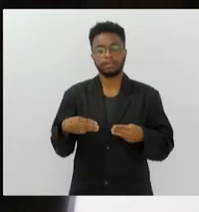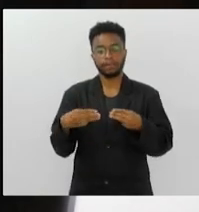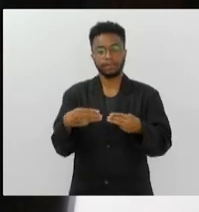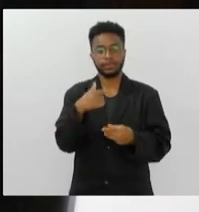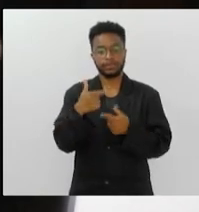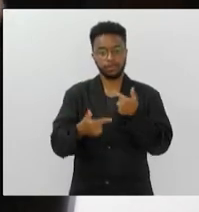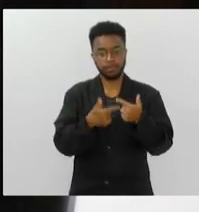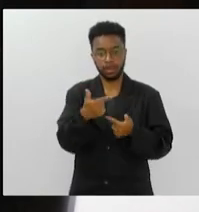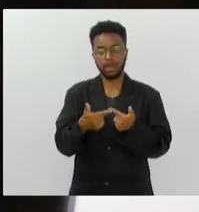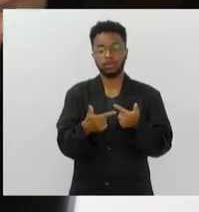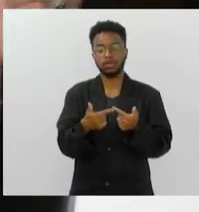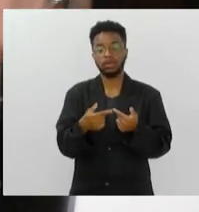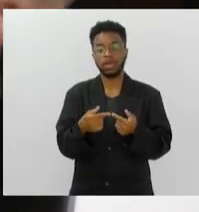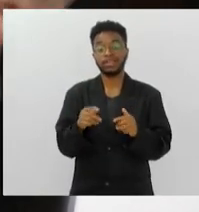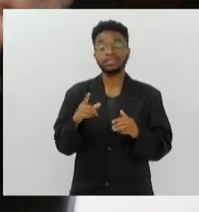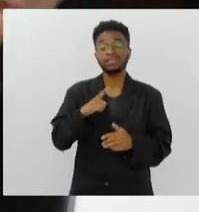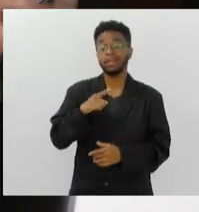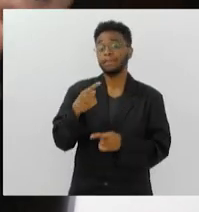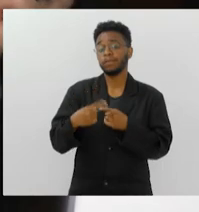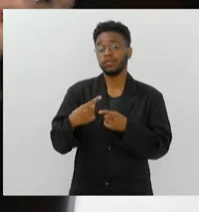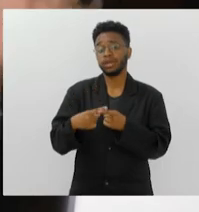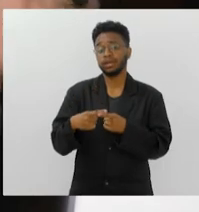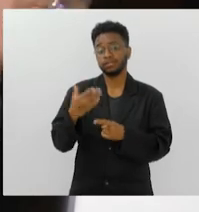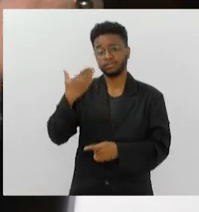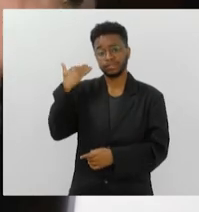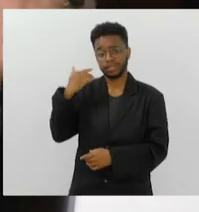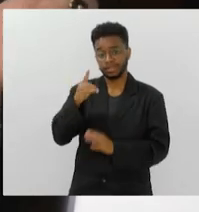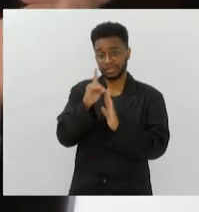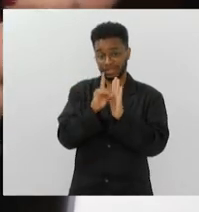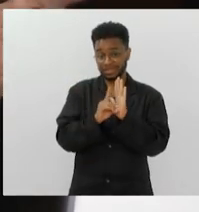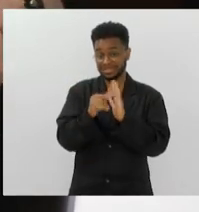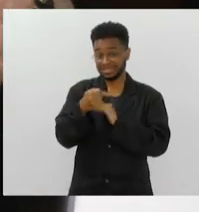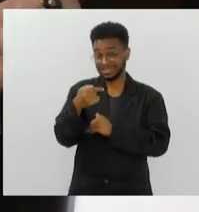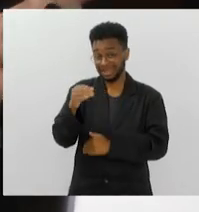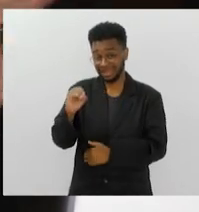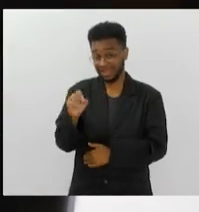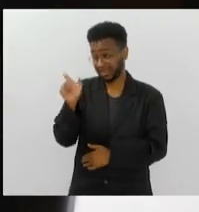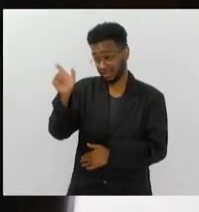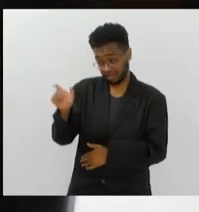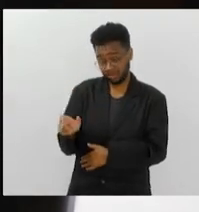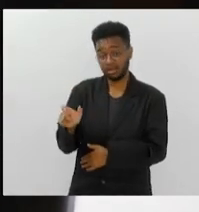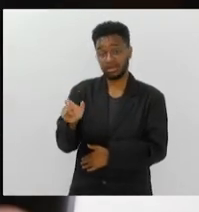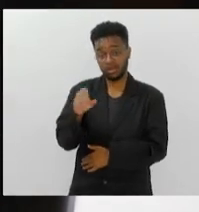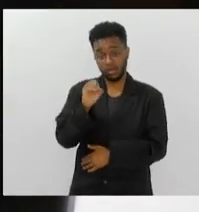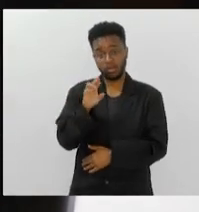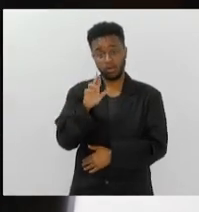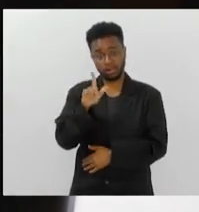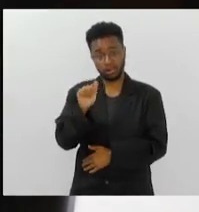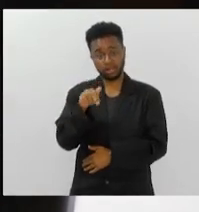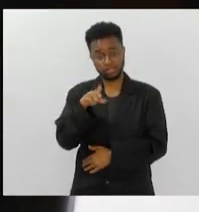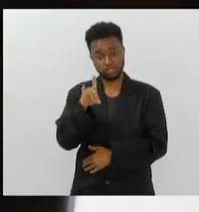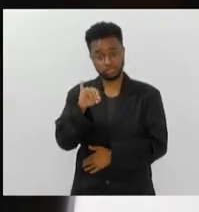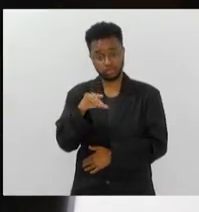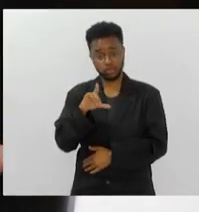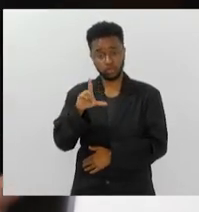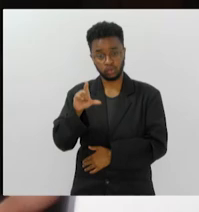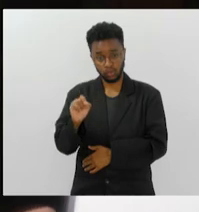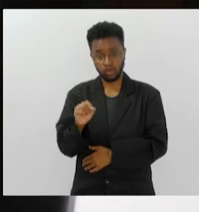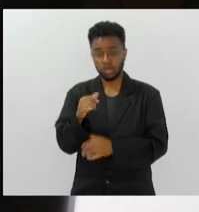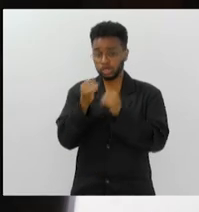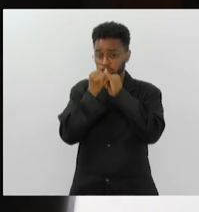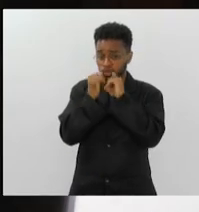existe porque lá na década de 70, né, seu Orlandino? O seu Orlandino, impressionado com o acidente do trabalho que